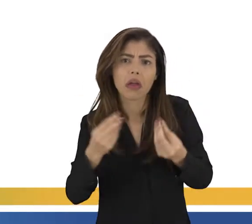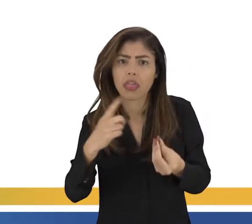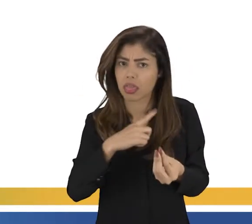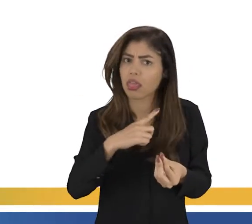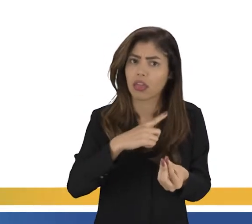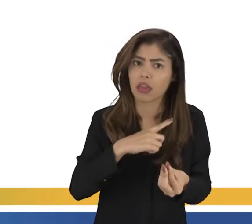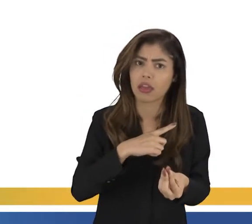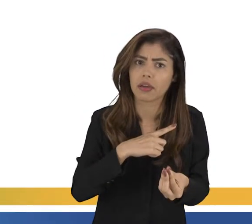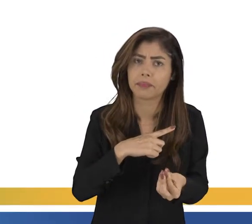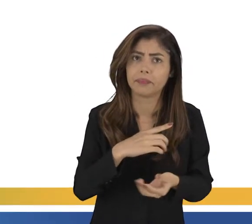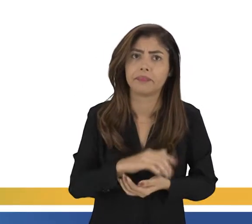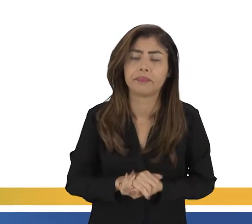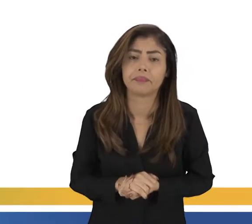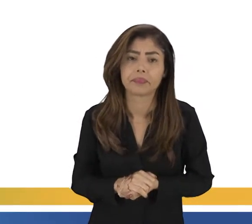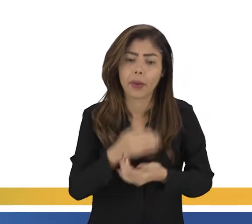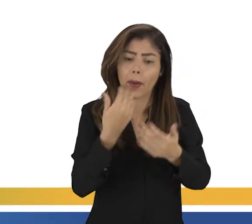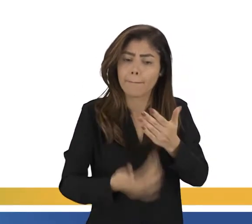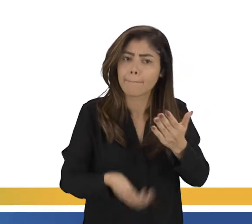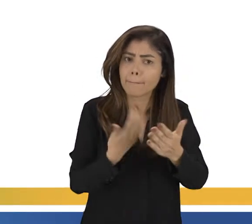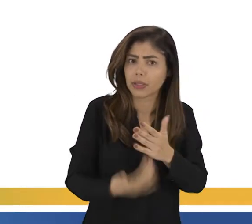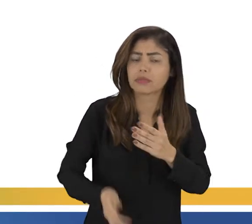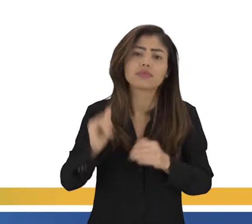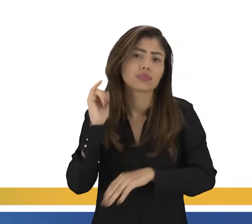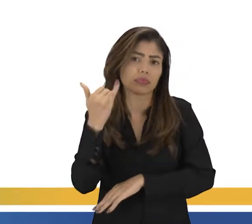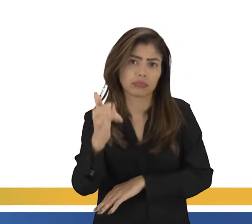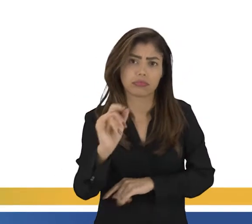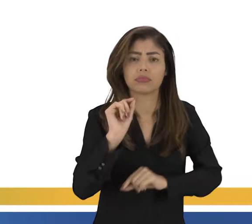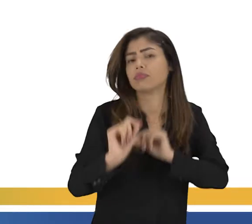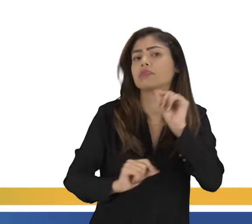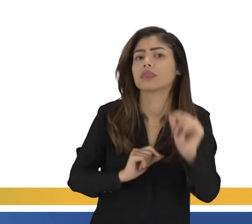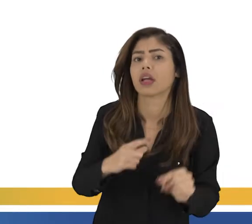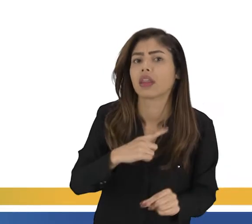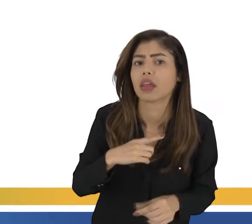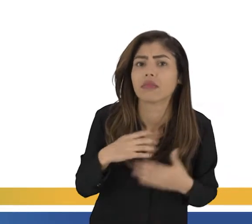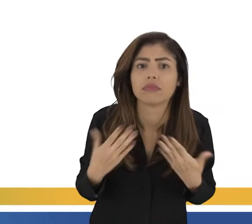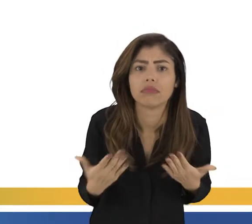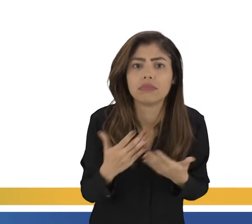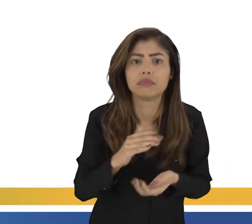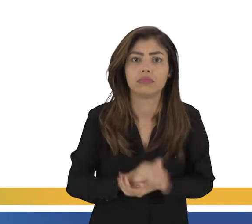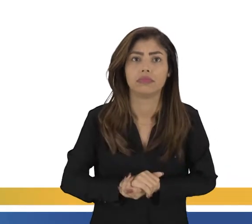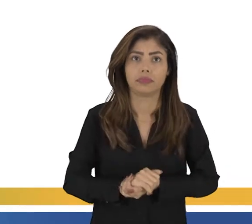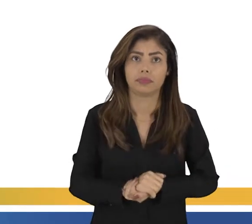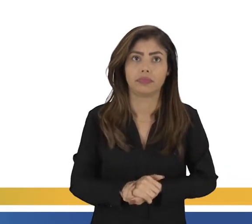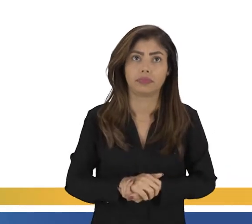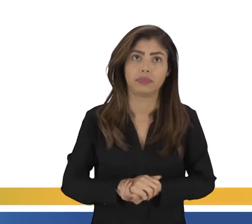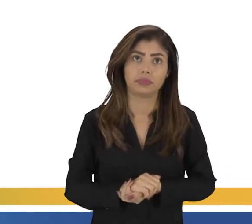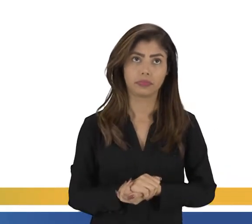né? Com essa perda de energia. O que é que acontece? Tá? Vamos lá.